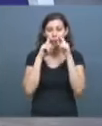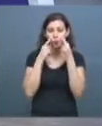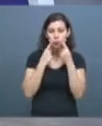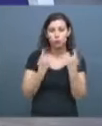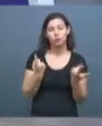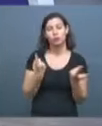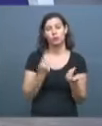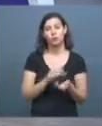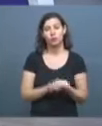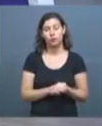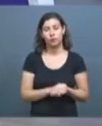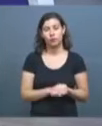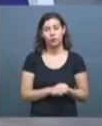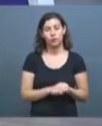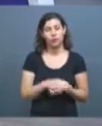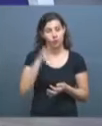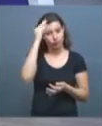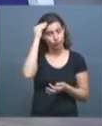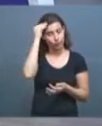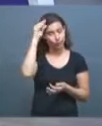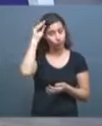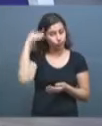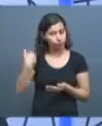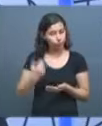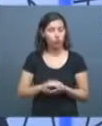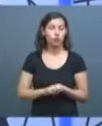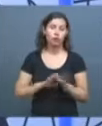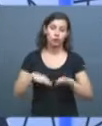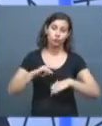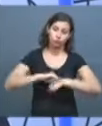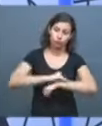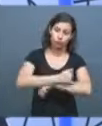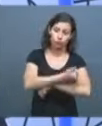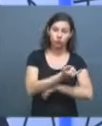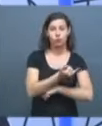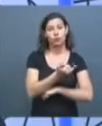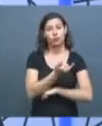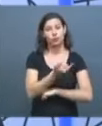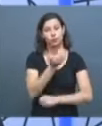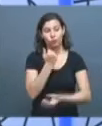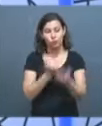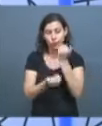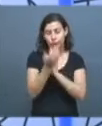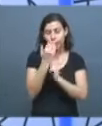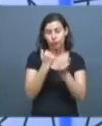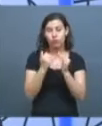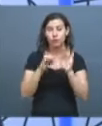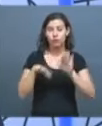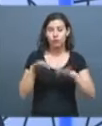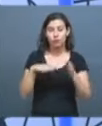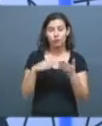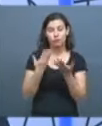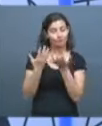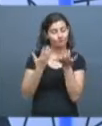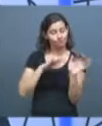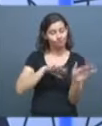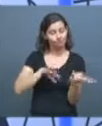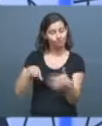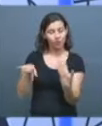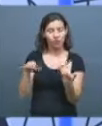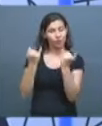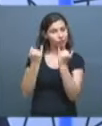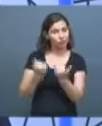lábio, né, queda de cabelo, ganho de peso, apetite em excesso, às vezes falta de apetite, desordem intestinal,